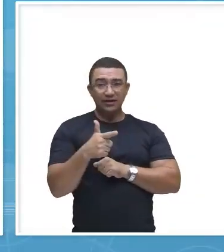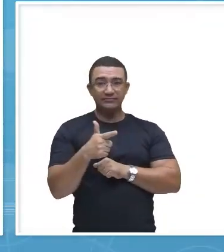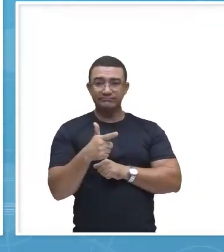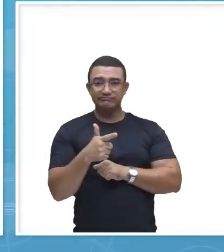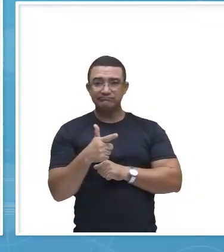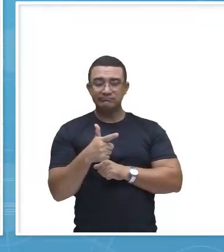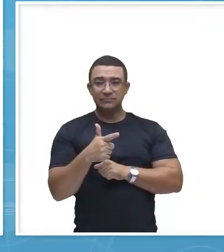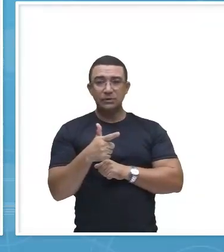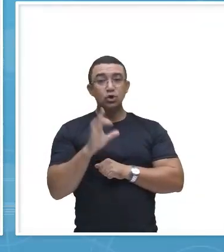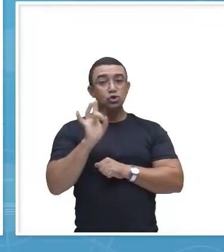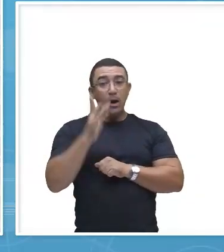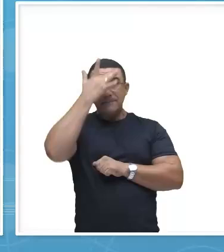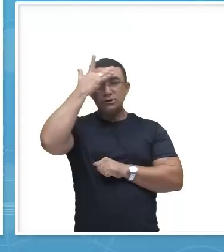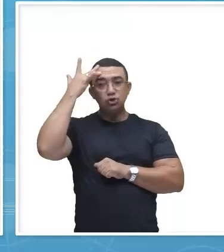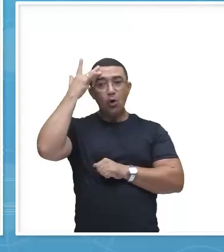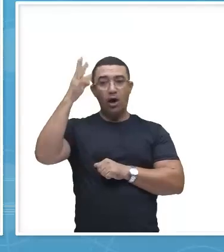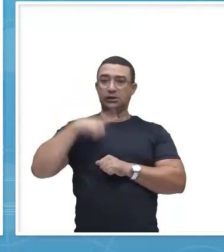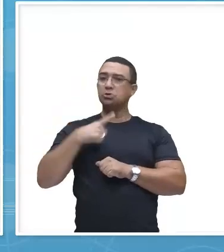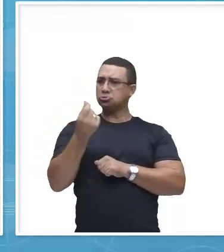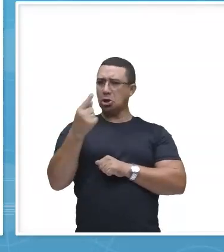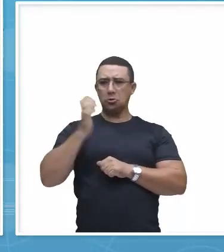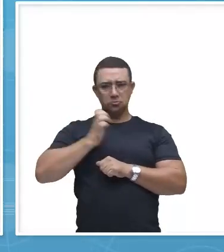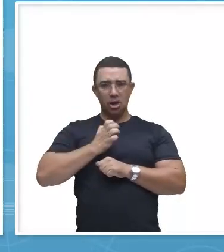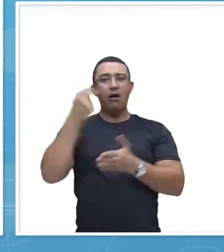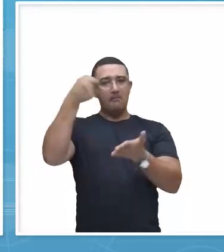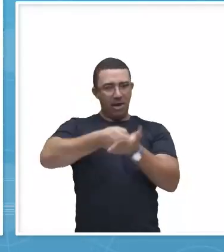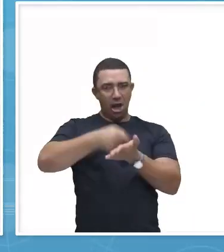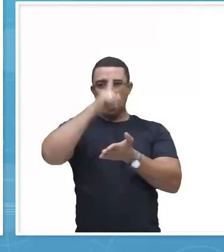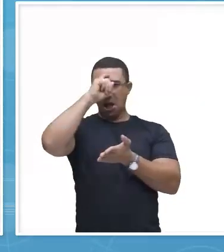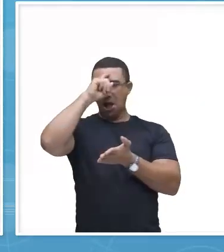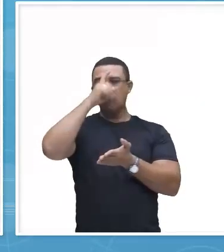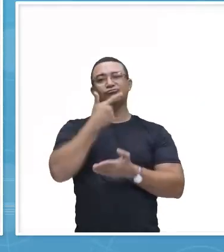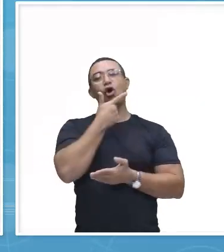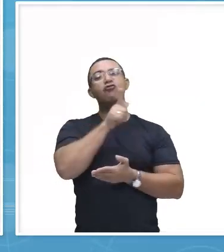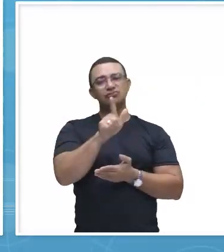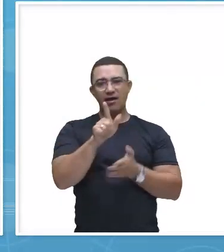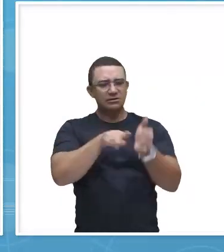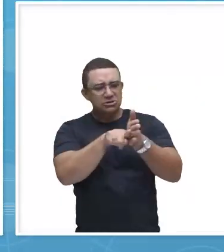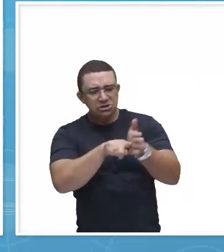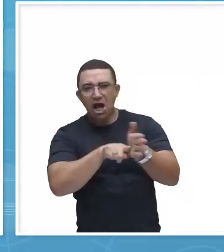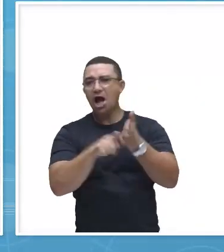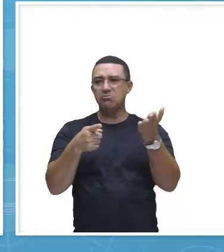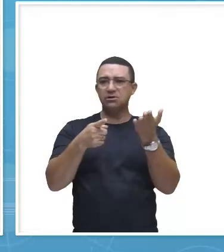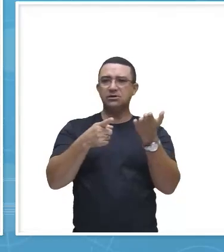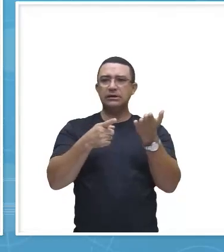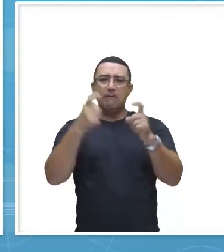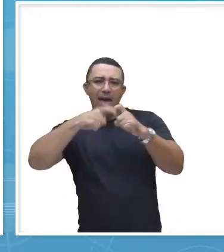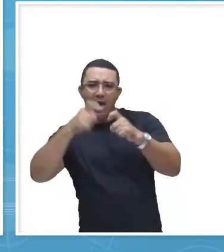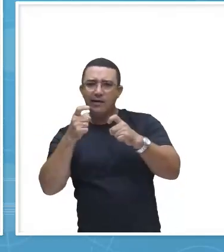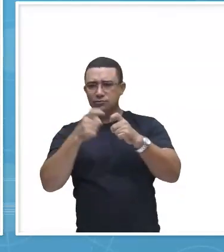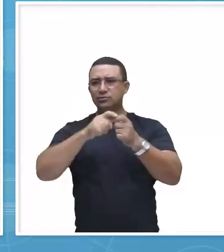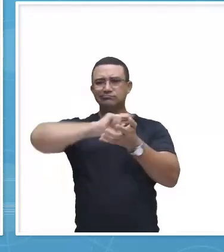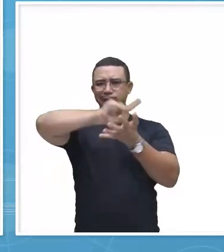tendo acesso primeiro do que aqueles que não têm condições de pagar. O mesmo serve para a moradia. Então,